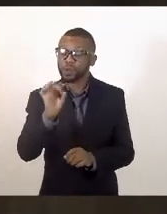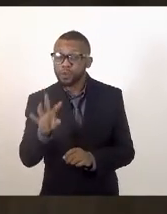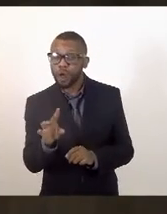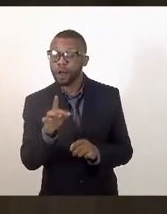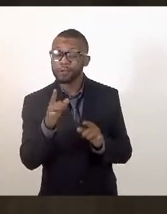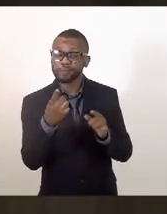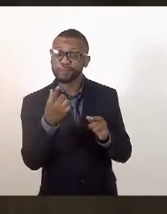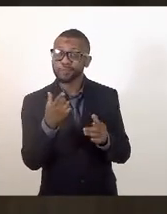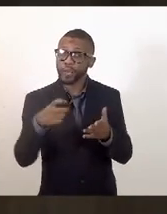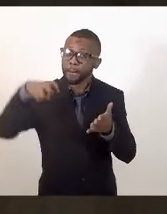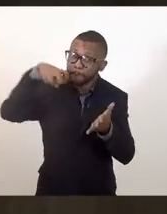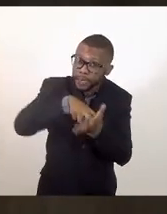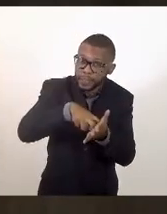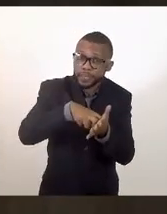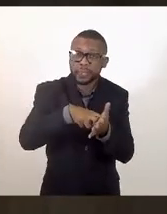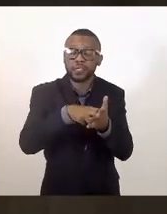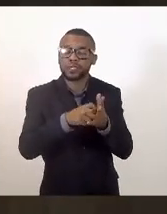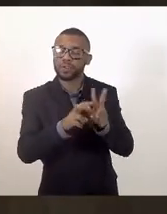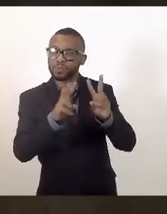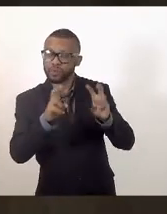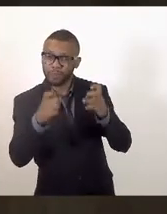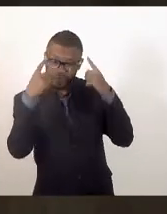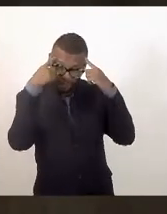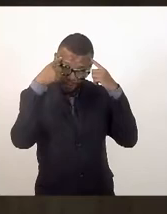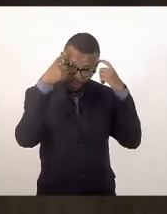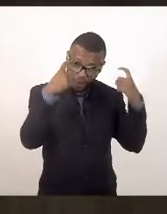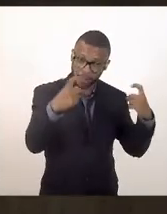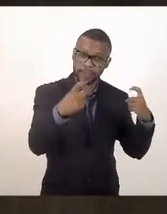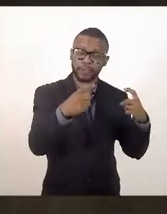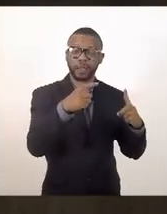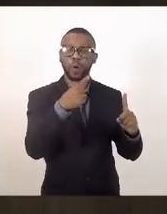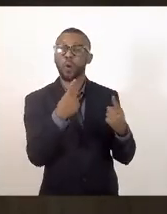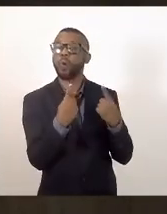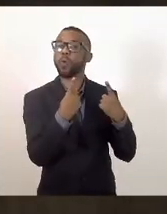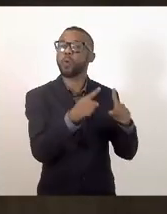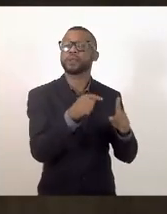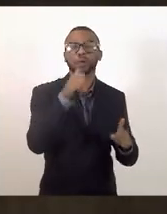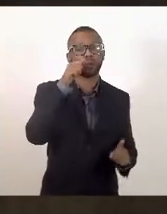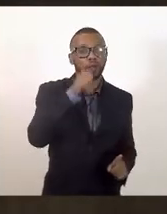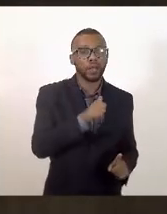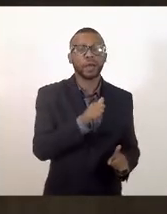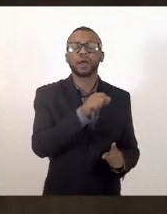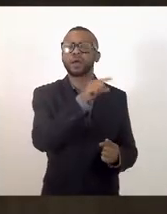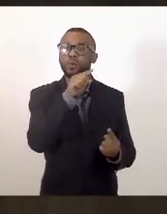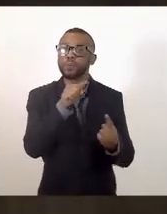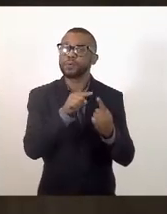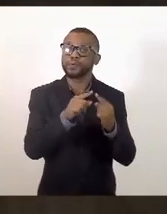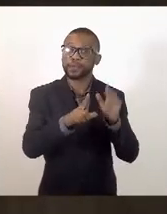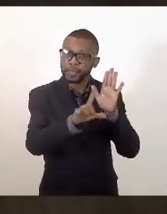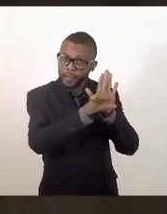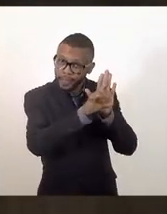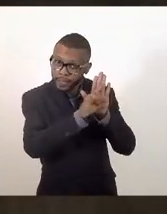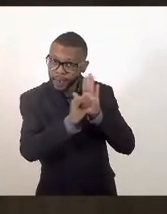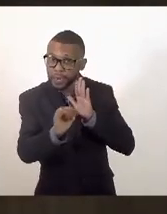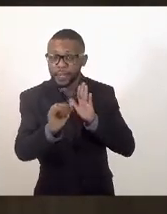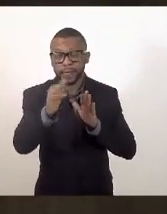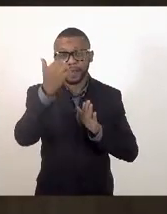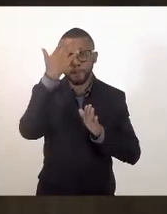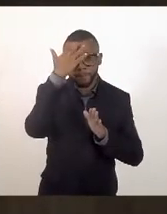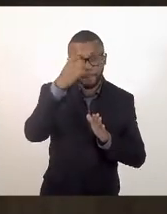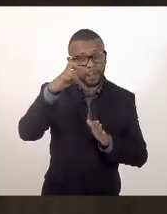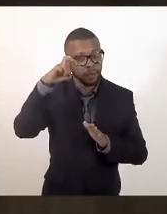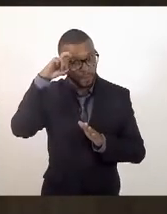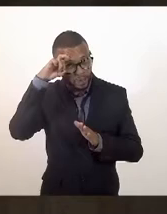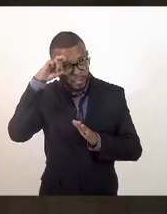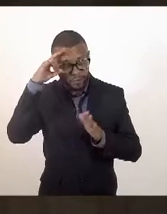doméstica é o último item que falta para essa lei Marinha da Penha, que fez agora, salvo engano, 15 anos, fez